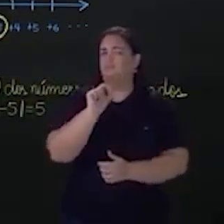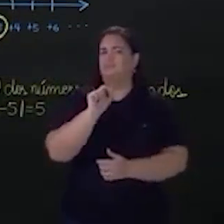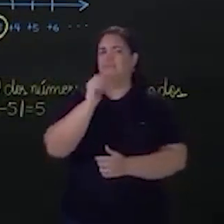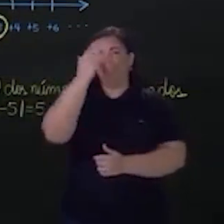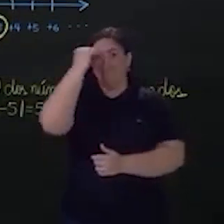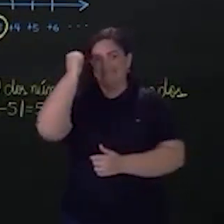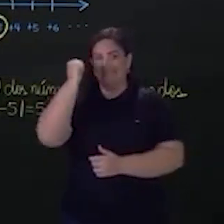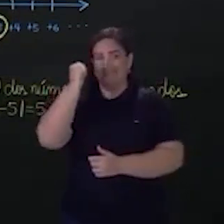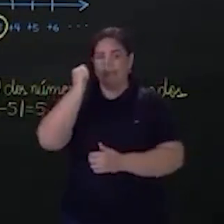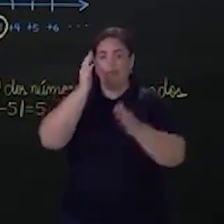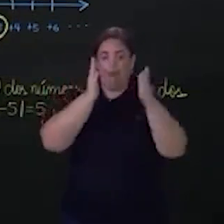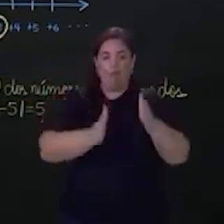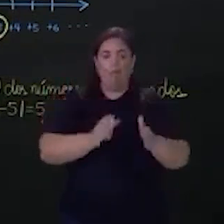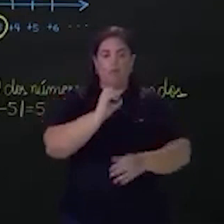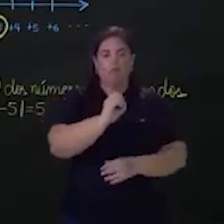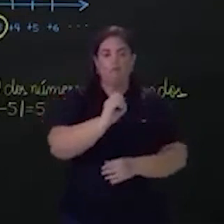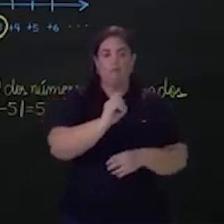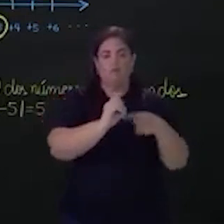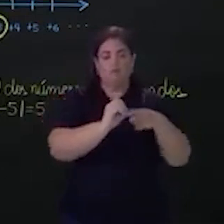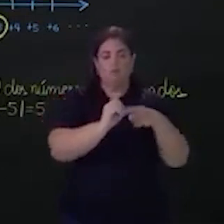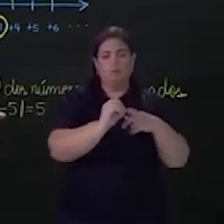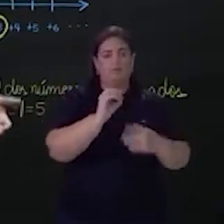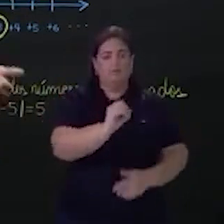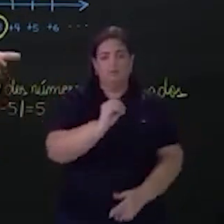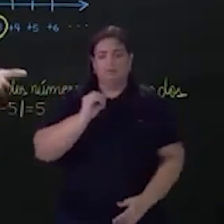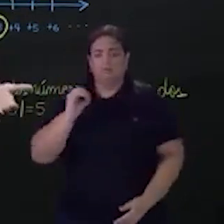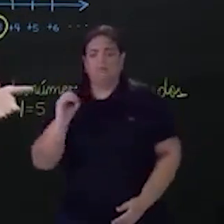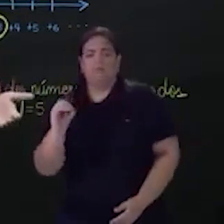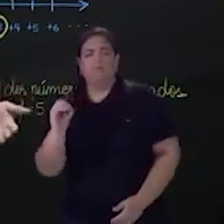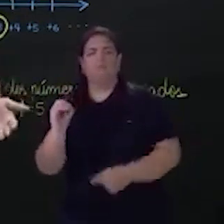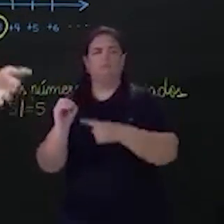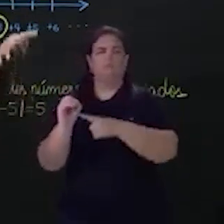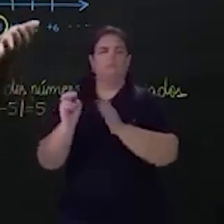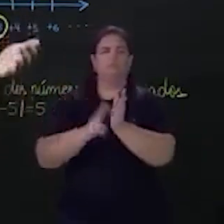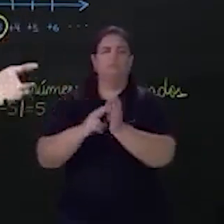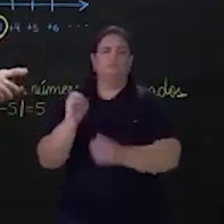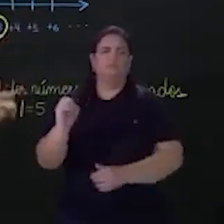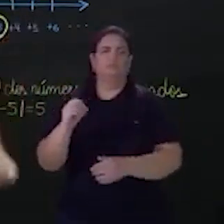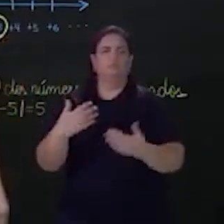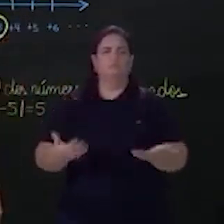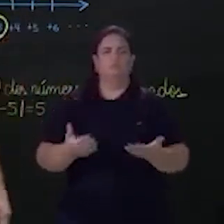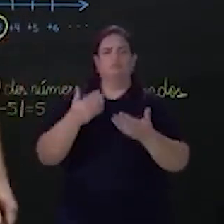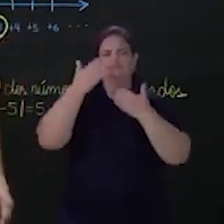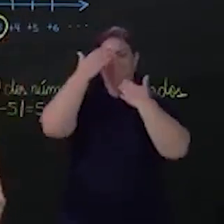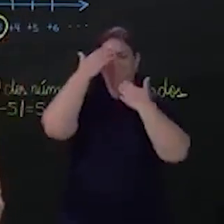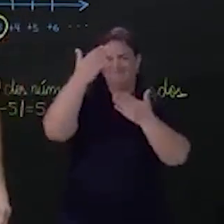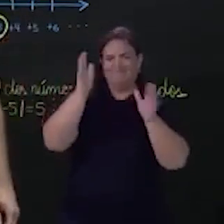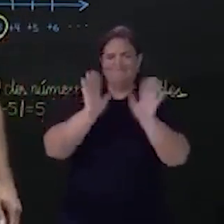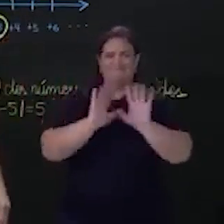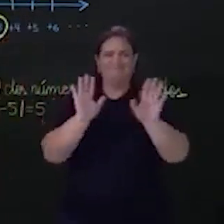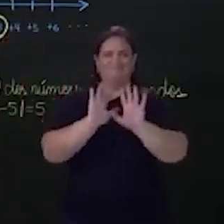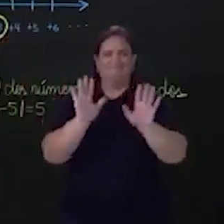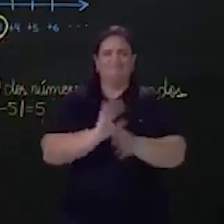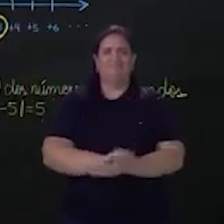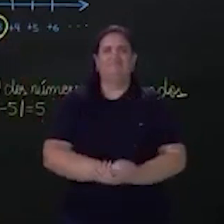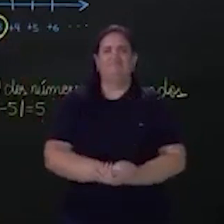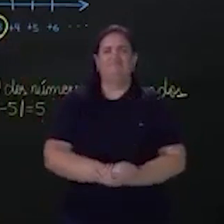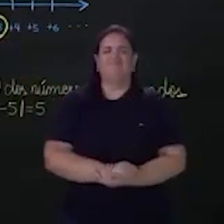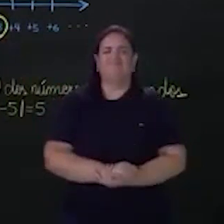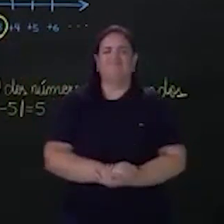o módulo do zero, o seu valor seria zero. Legal, pessoal? Então, muito obrigado e tchau.